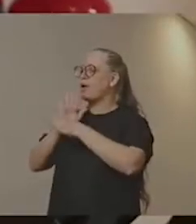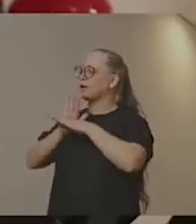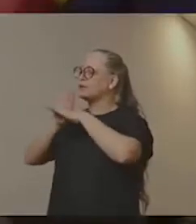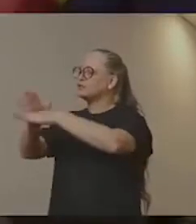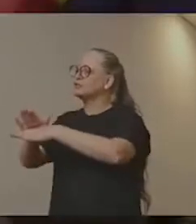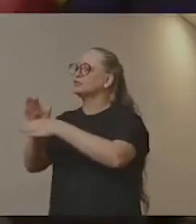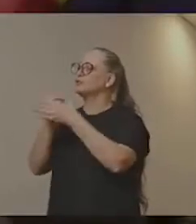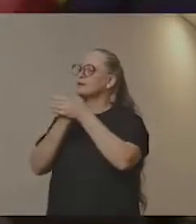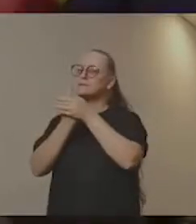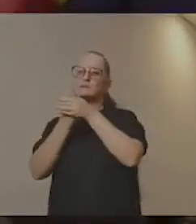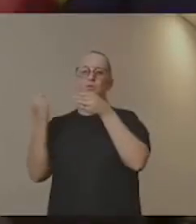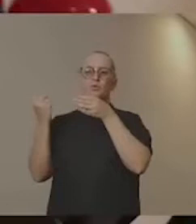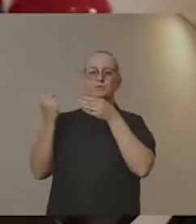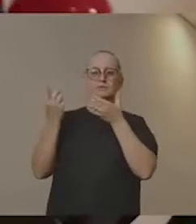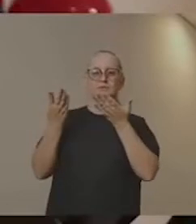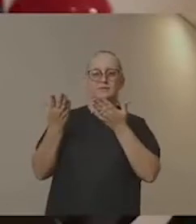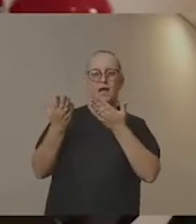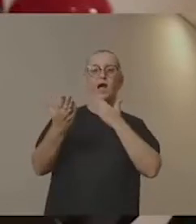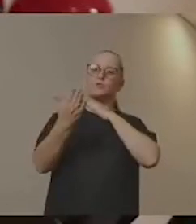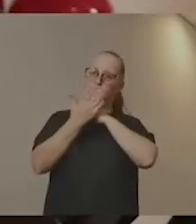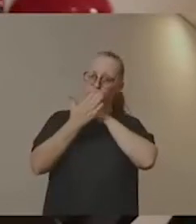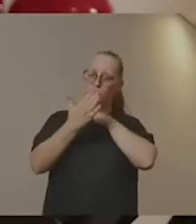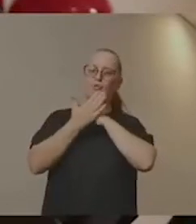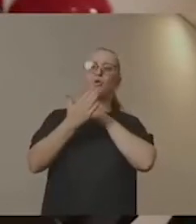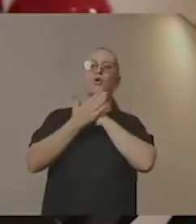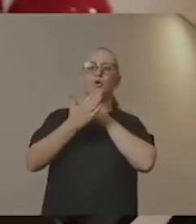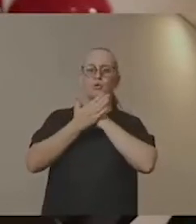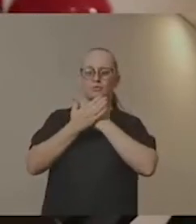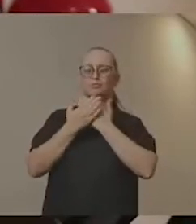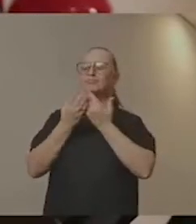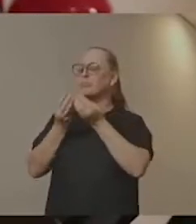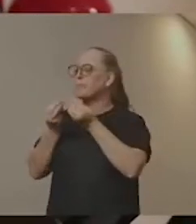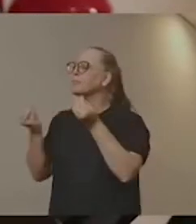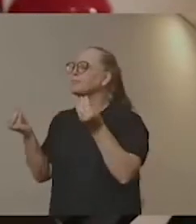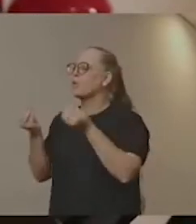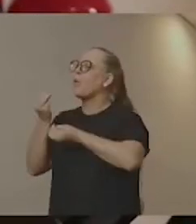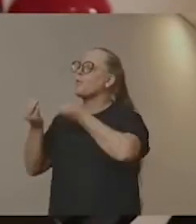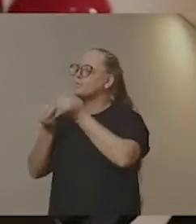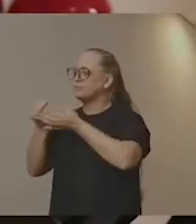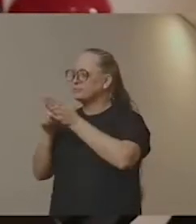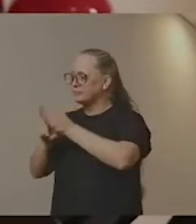coisa boa. Como é que é essa ajuda? Eles me ajudam, eles